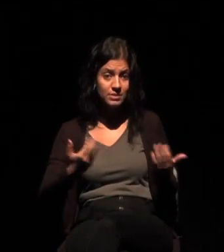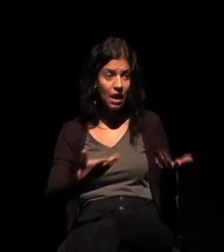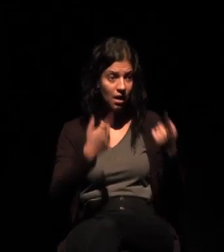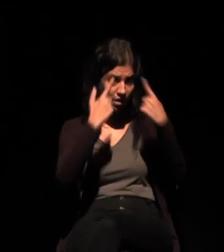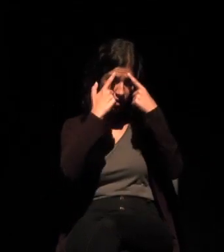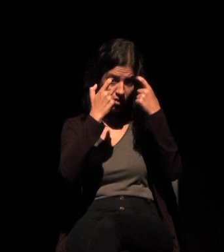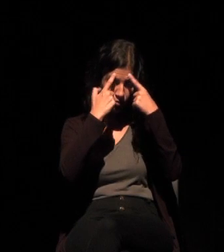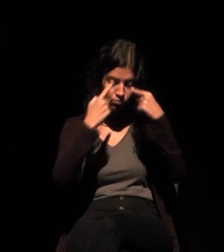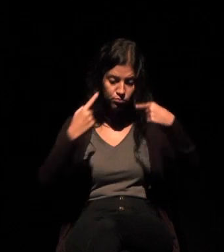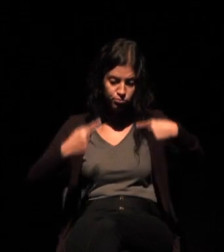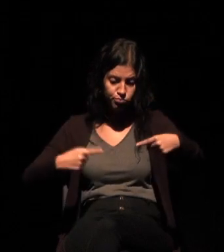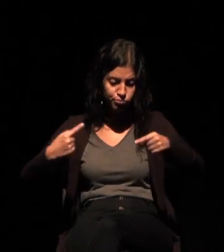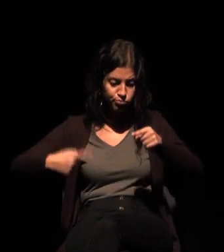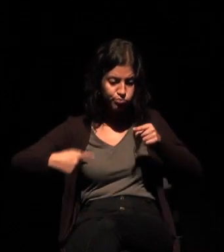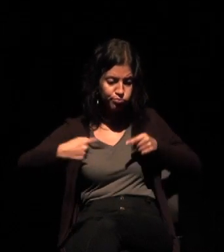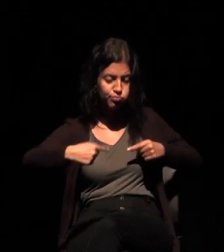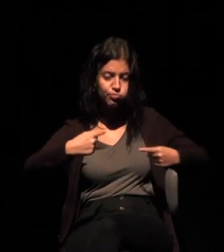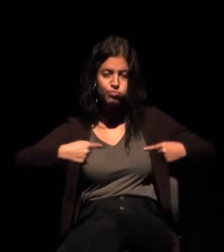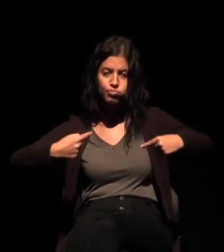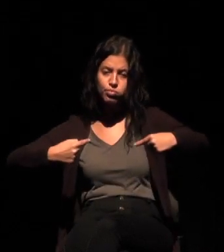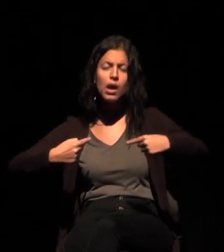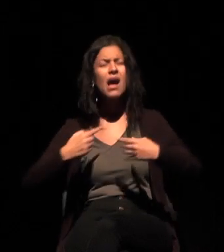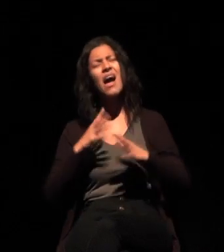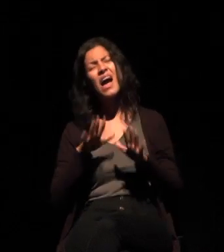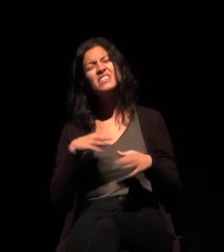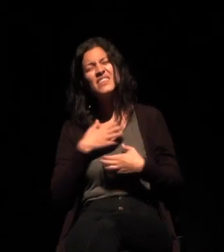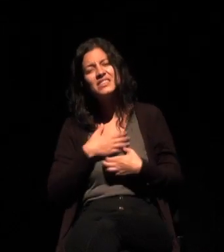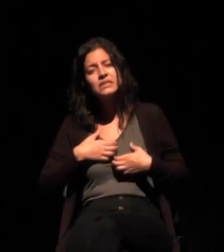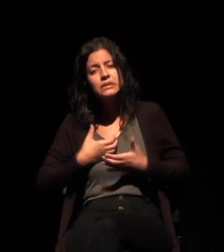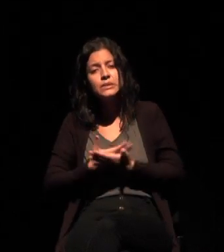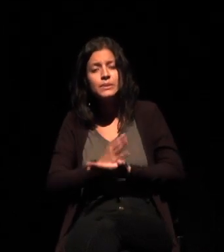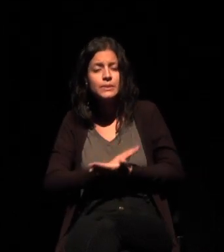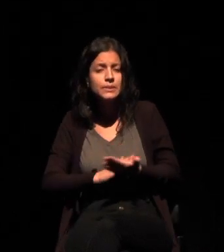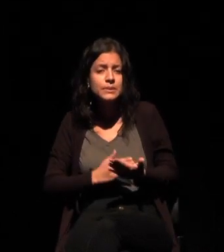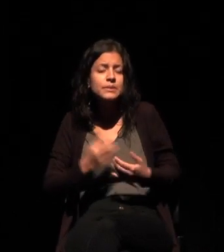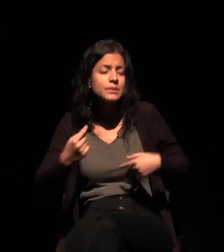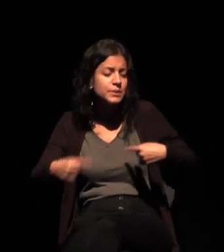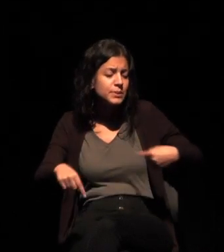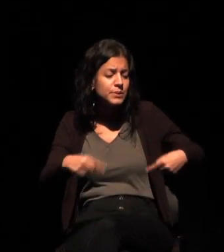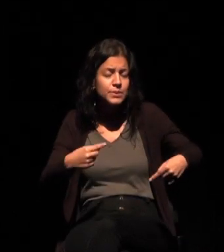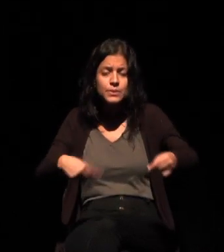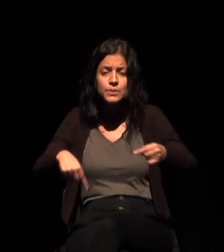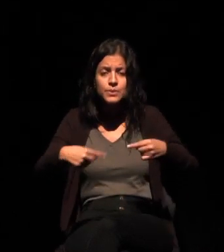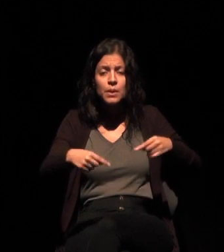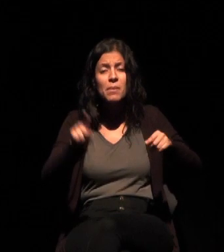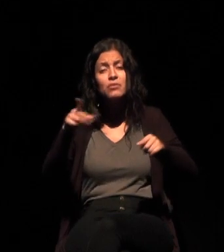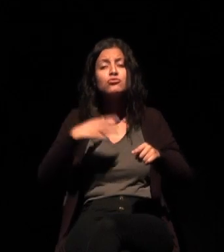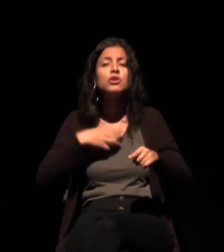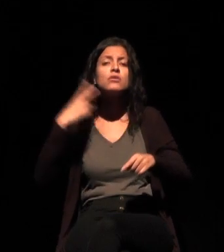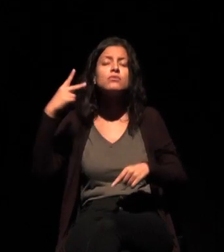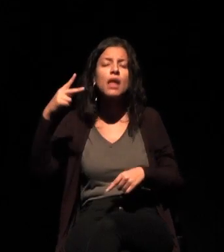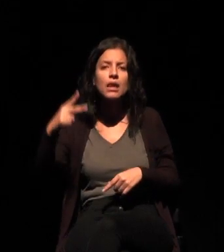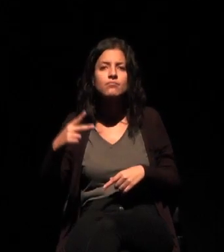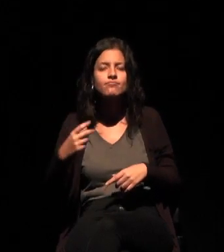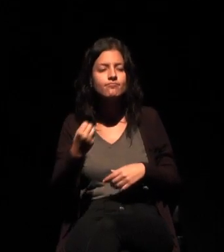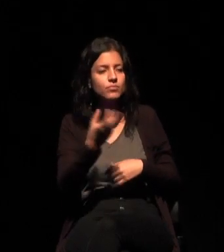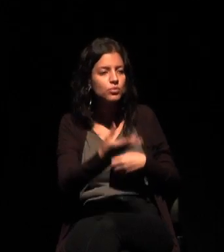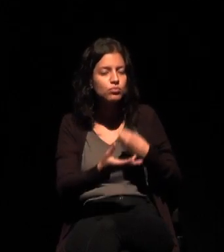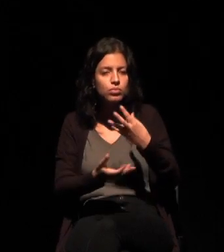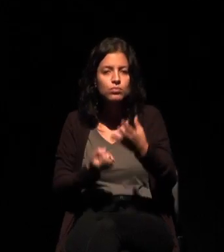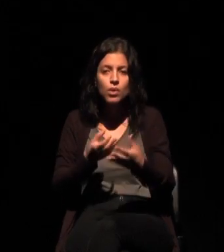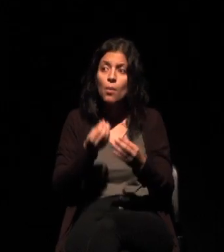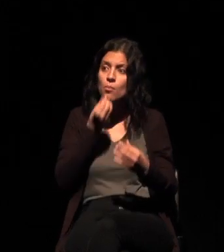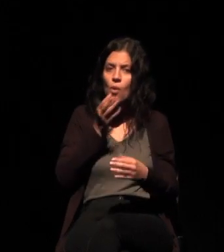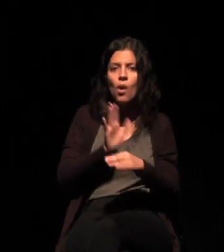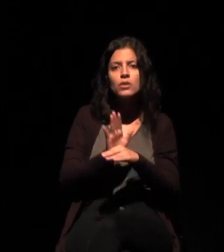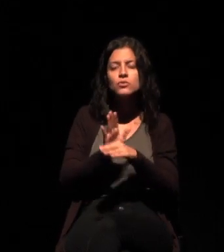é é as suas angústias que muitas vezes são as mesmas mesma forma como elas agora é diferente isso é muito rico né ao